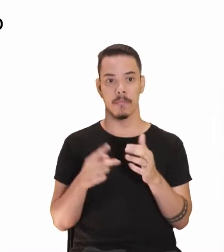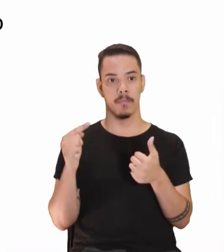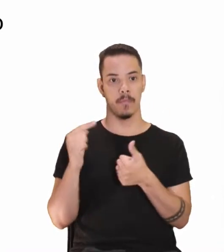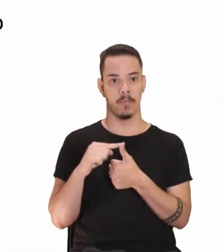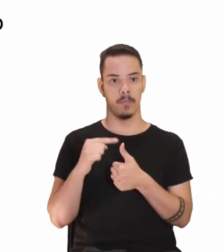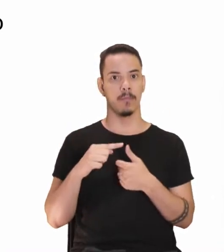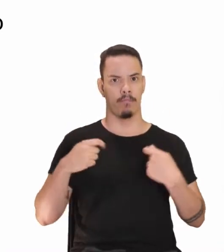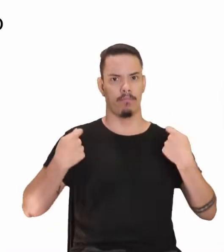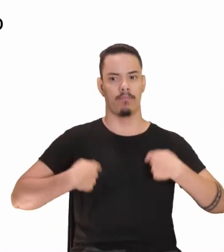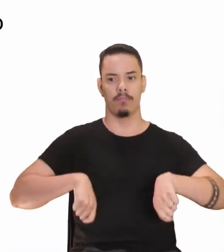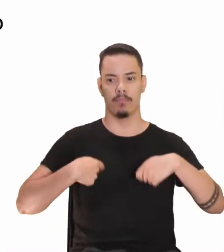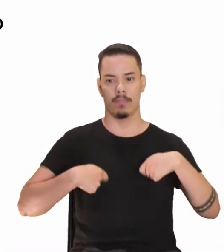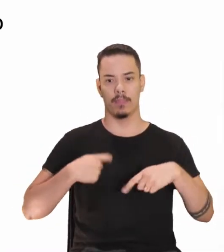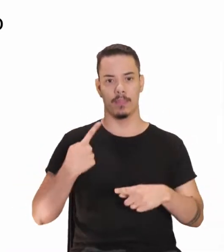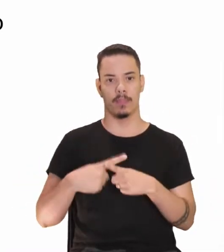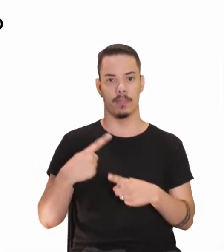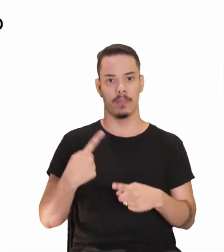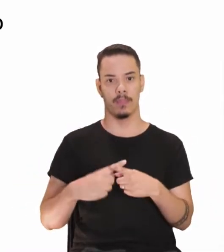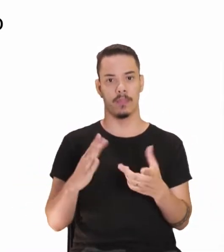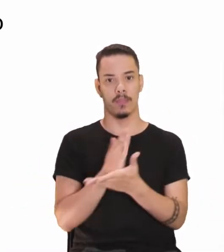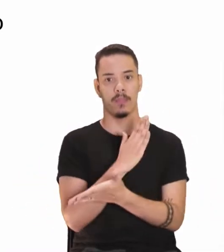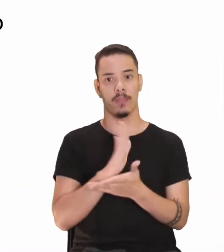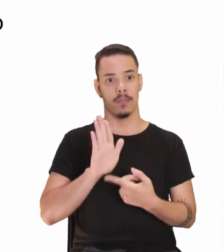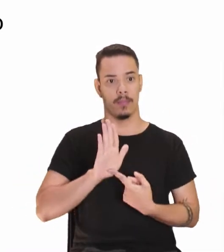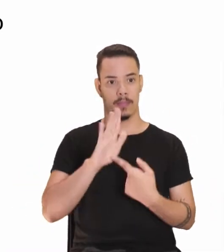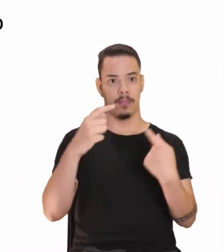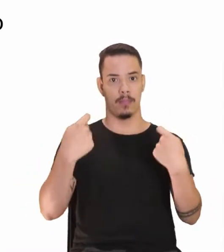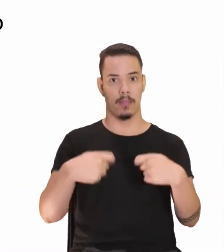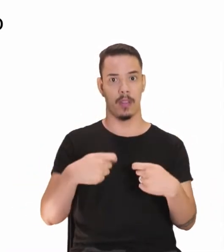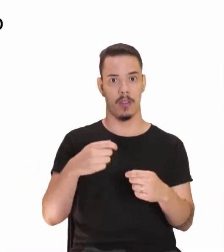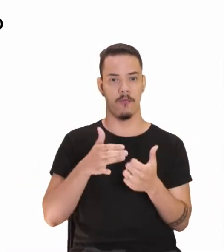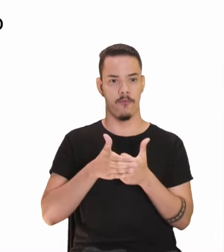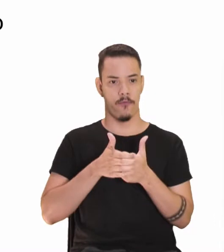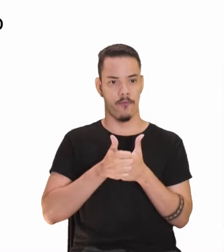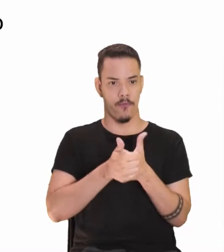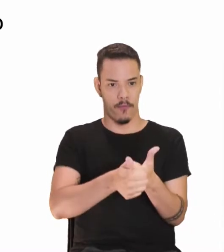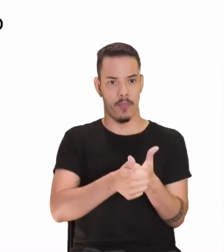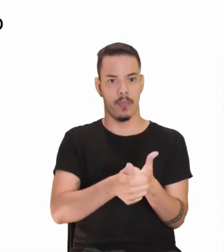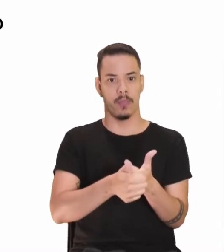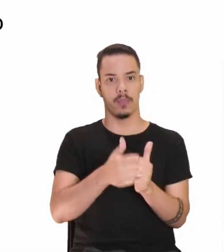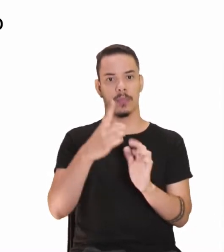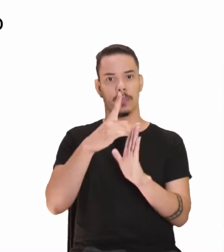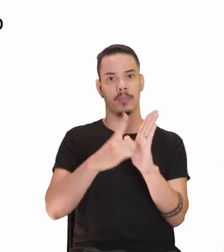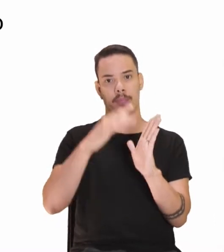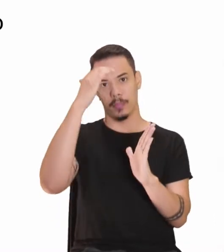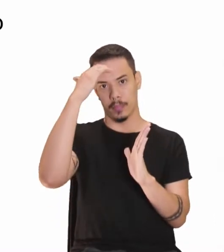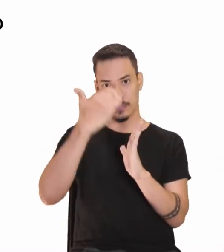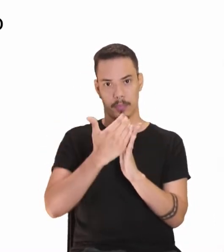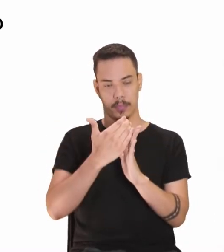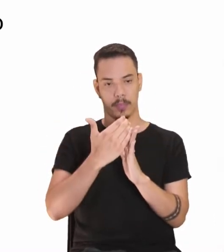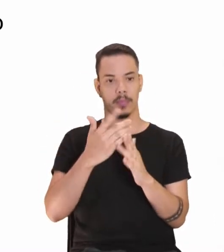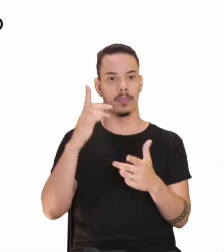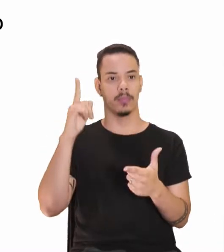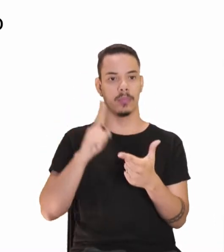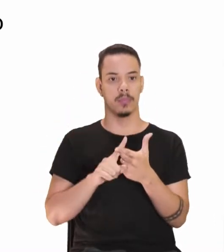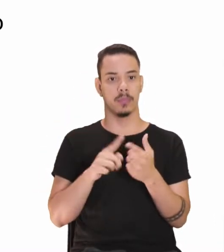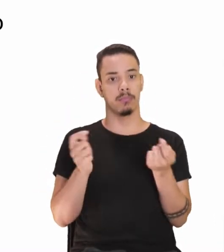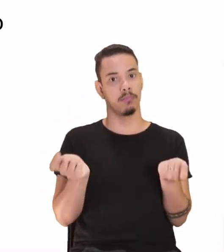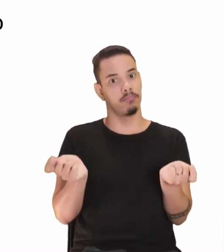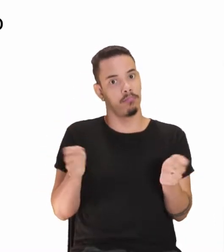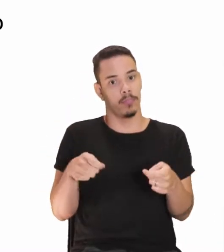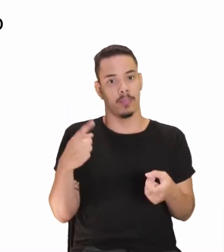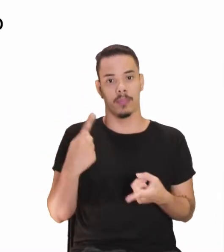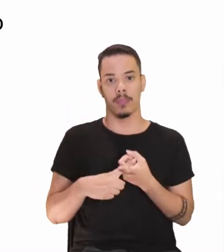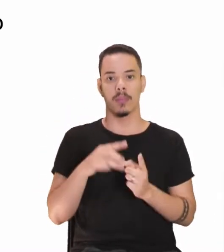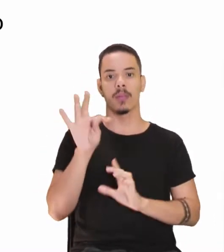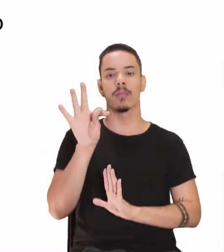a necessidade, porque as encenações precisam ser fiéis às diretrizes do autor. B. Possibilidade, porque